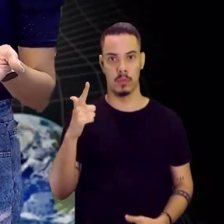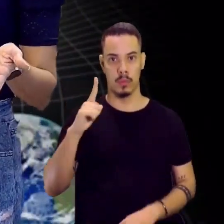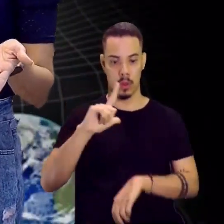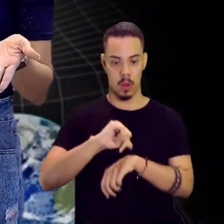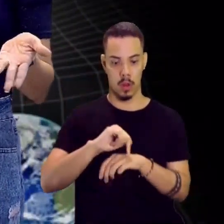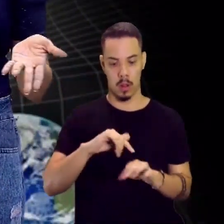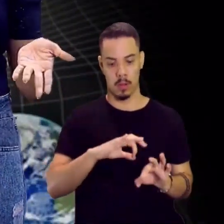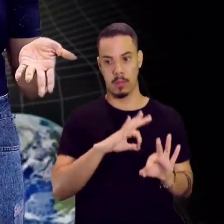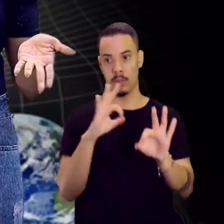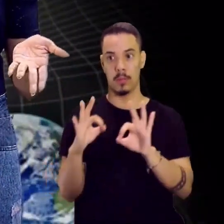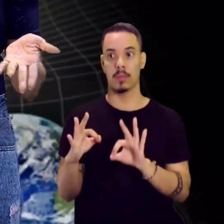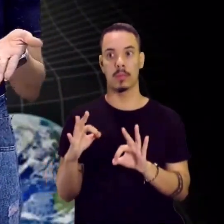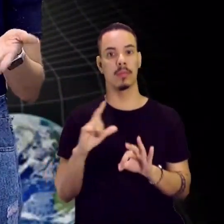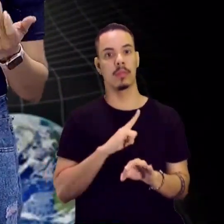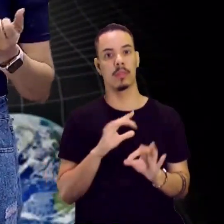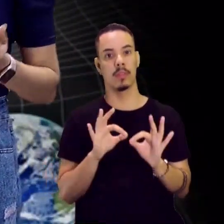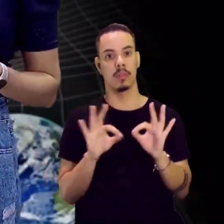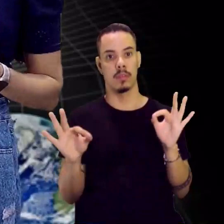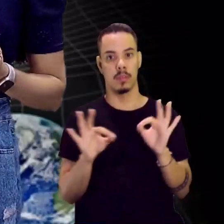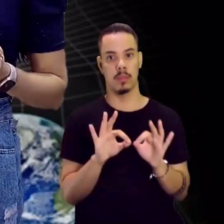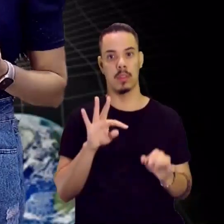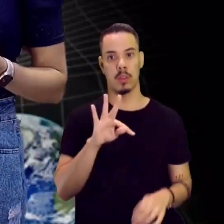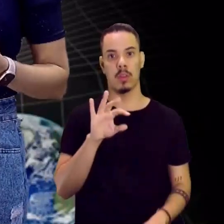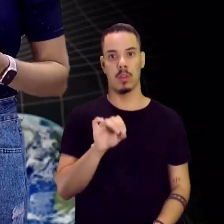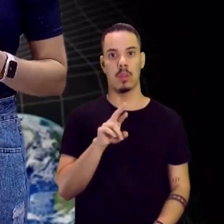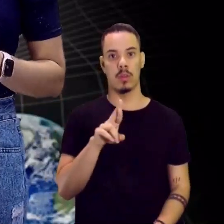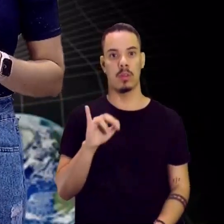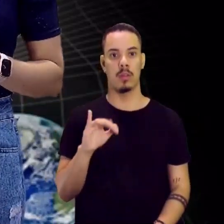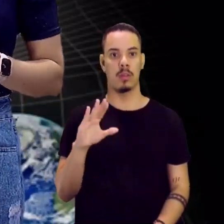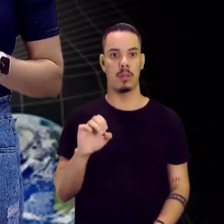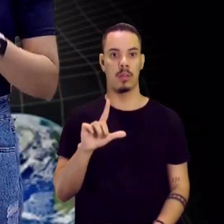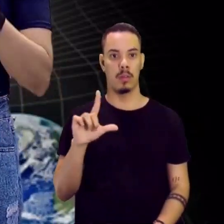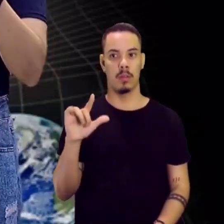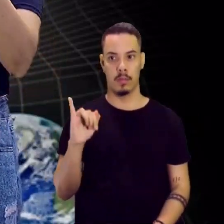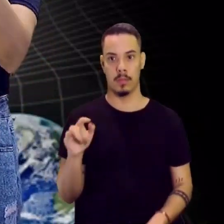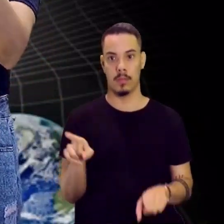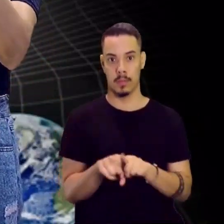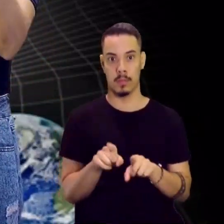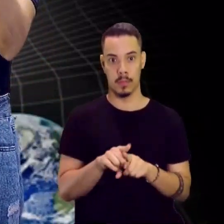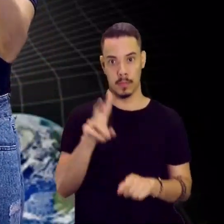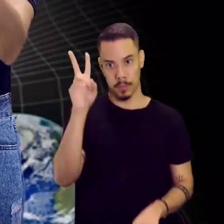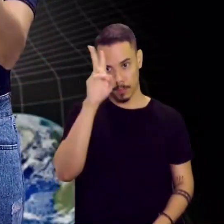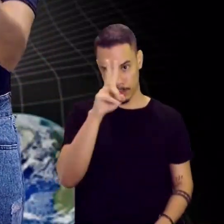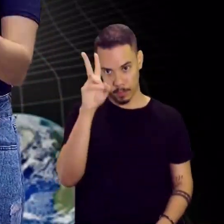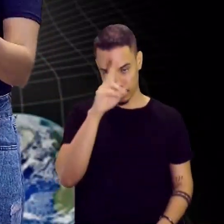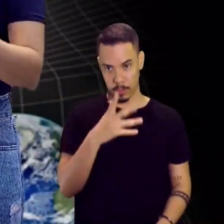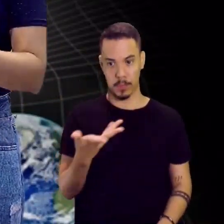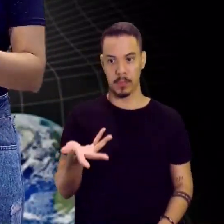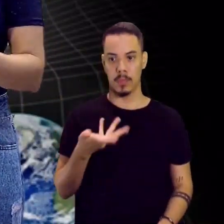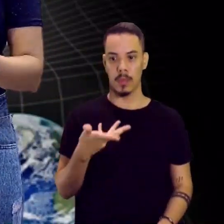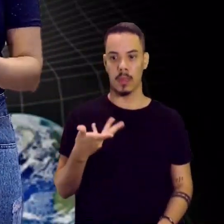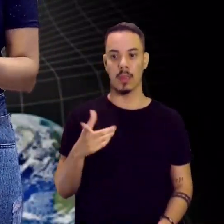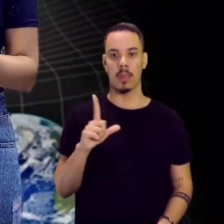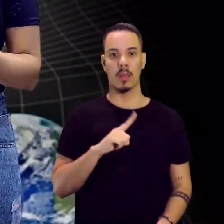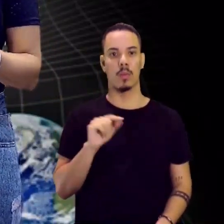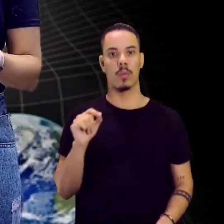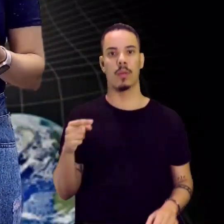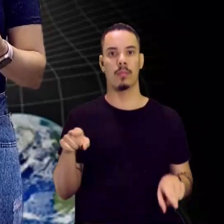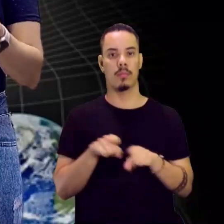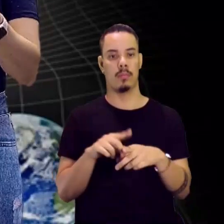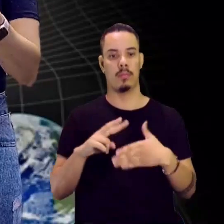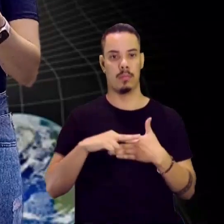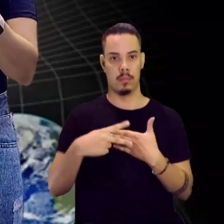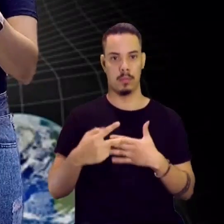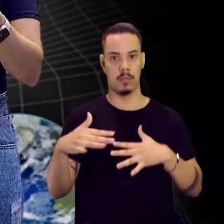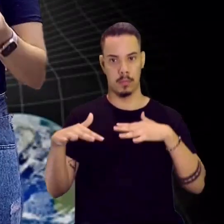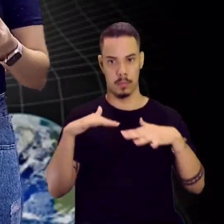tempo, tiver a distância, nós temos lá a Torricelli, né? Isso. Pode ser usada também. Então, pessoal, lembrando que a aceleração ela é uma